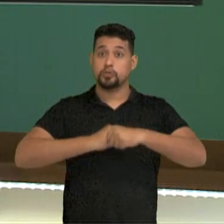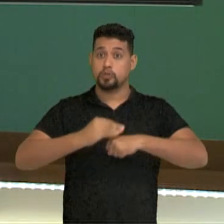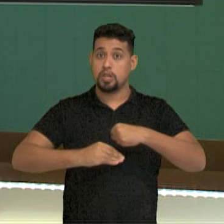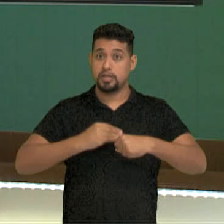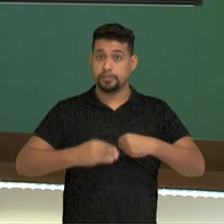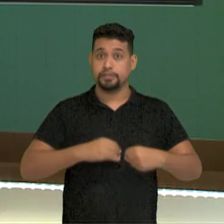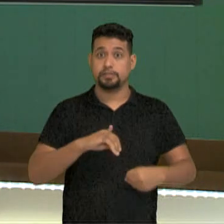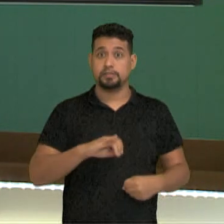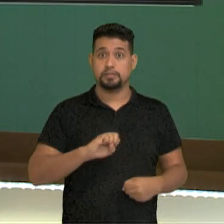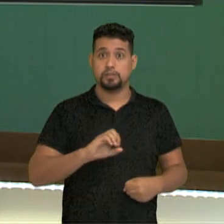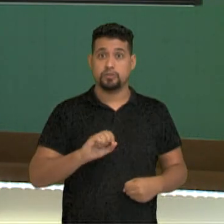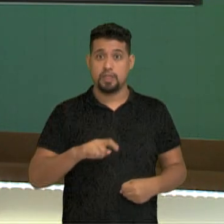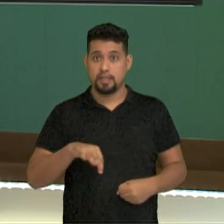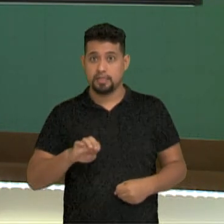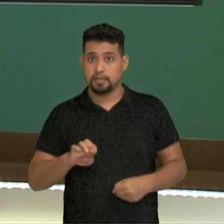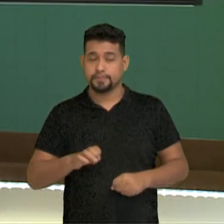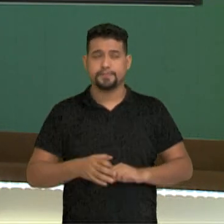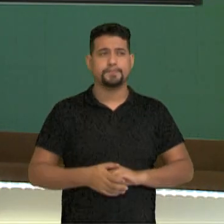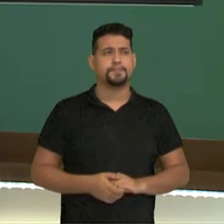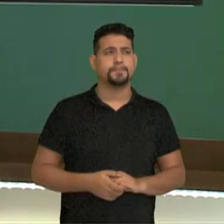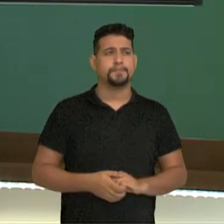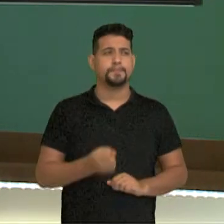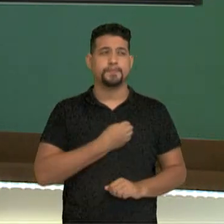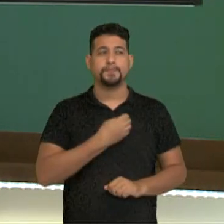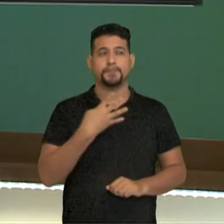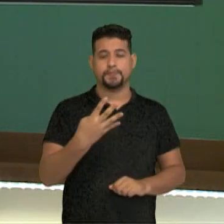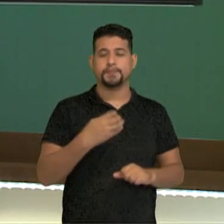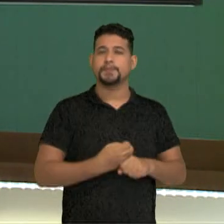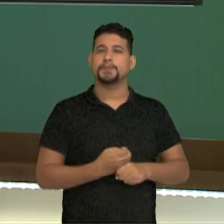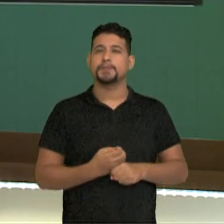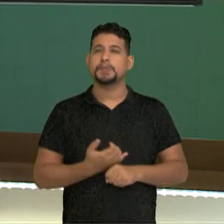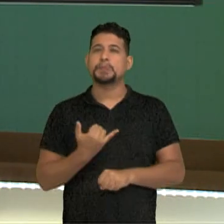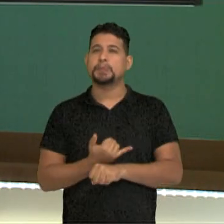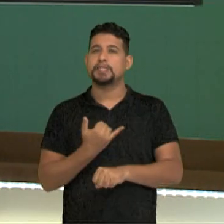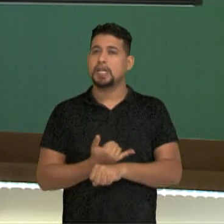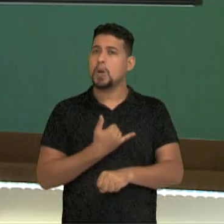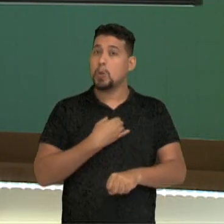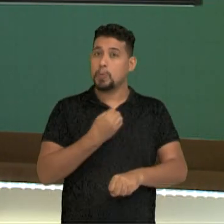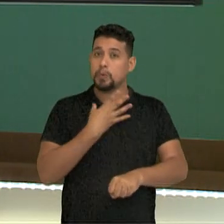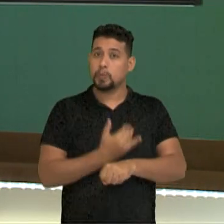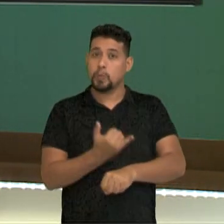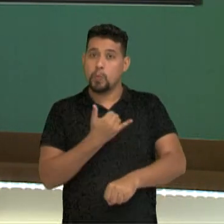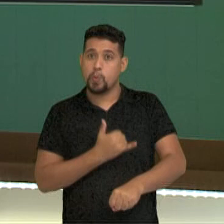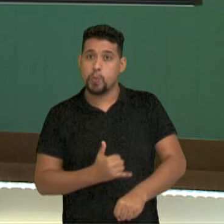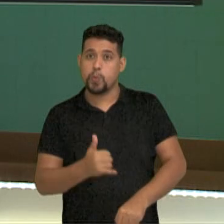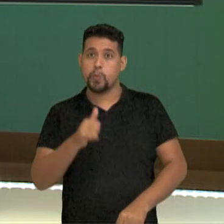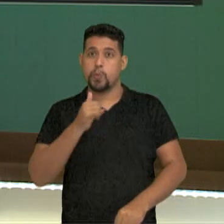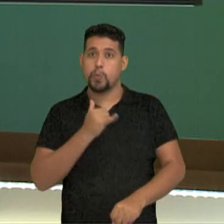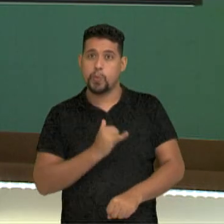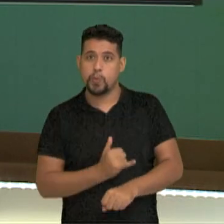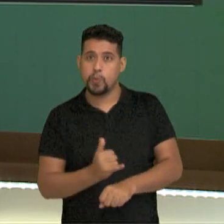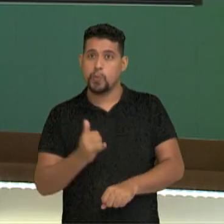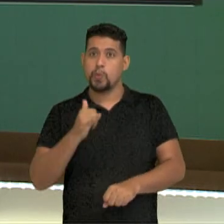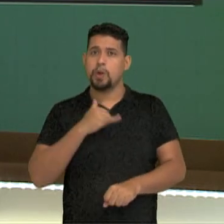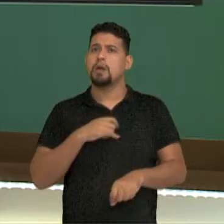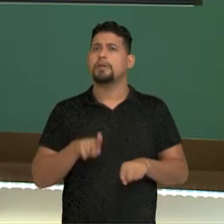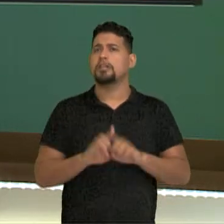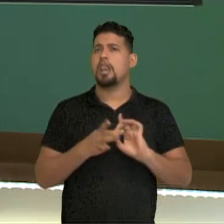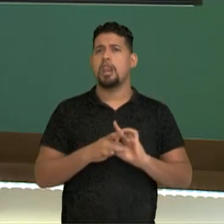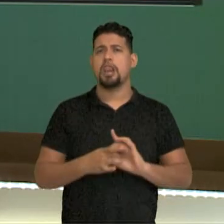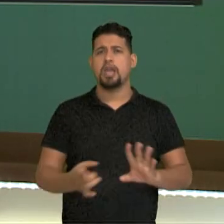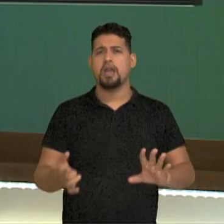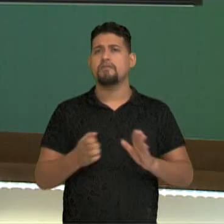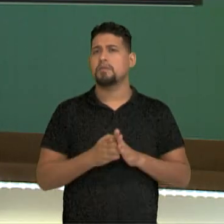referência a isolante. 4. Os metais são bons condutores elétricos por possuírem elétrons livres para